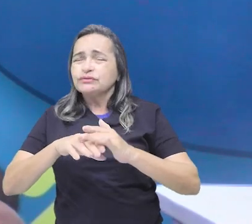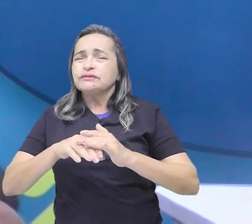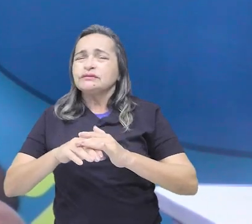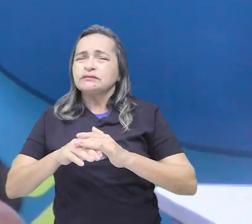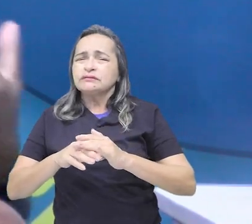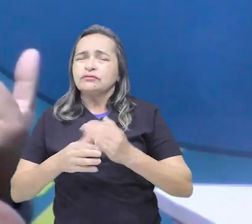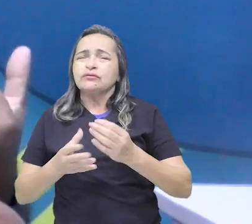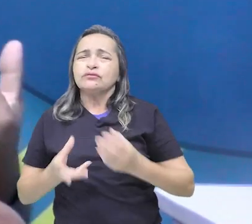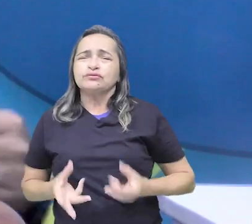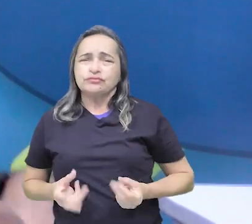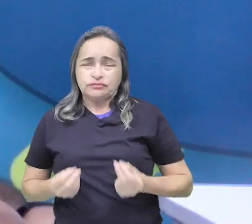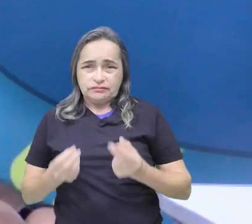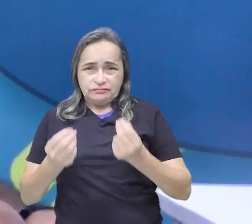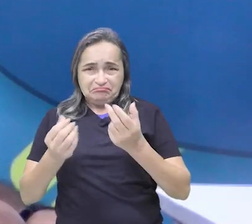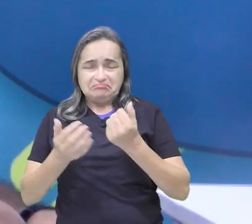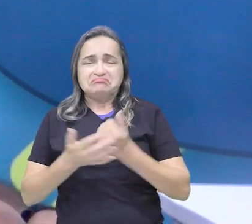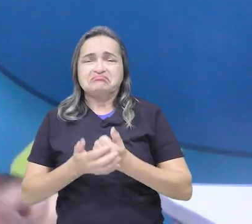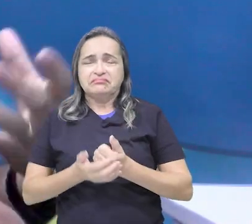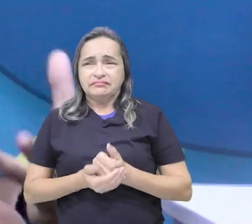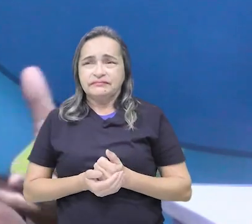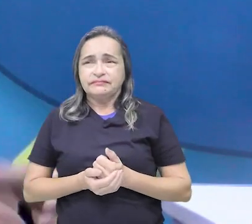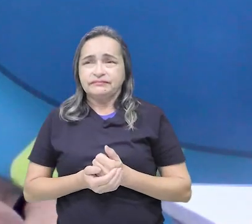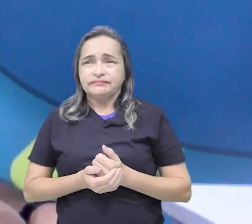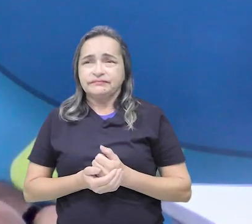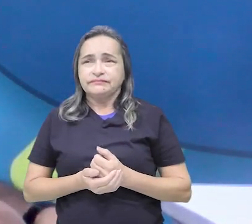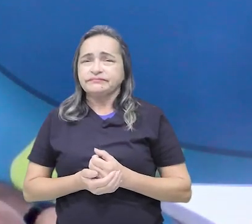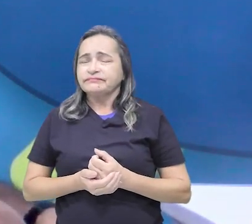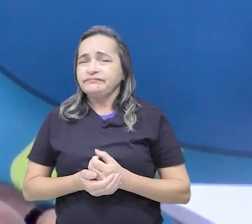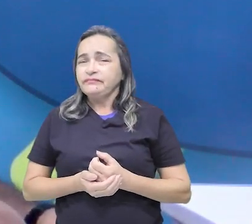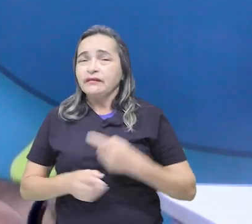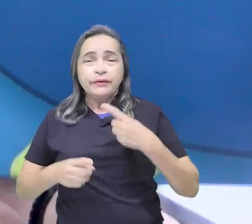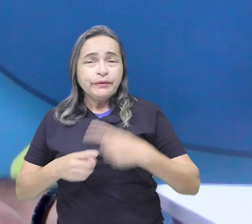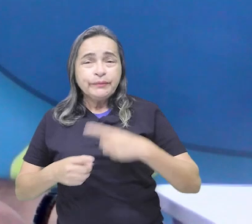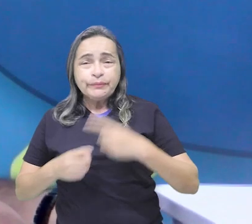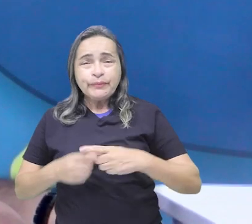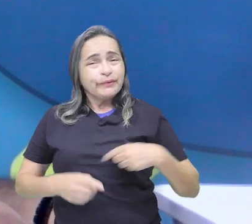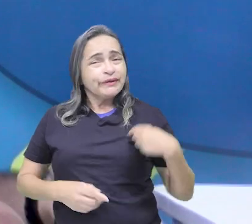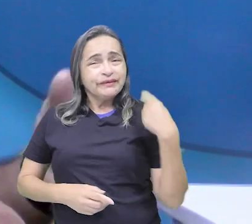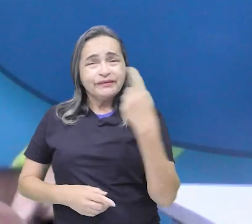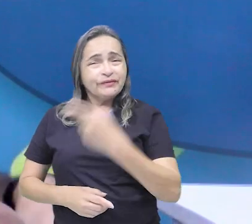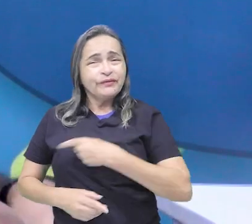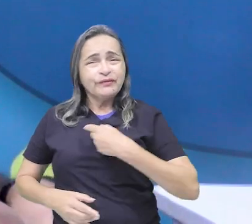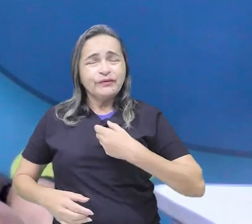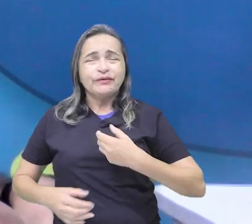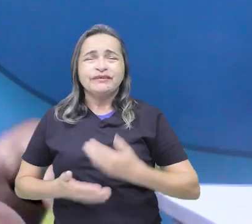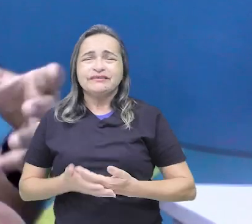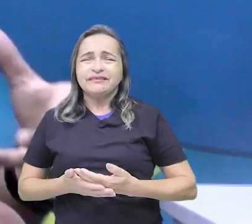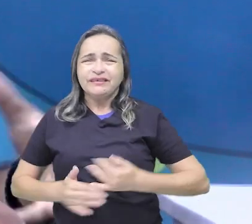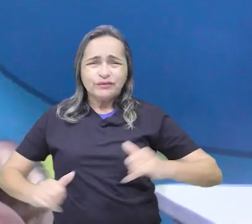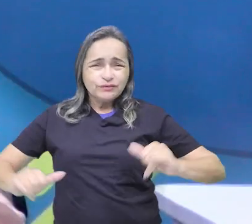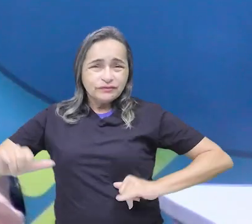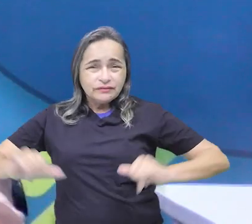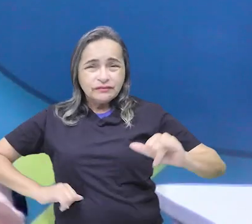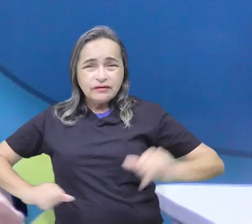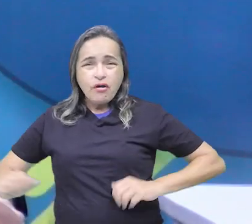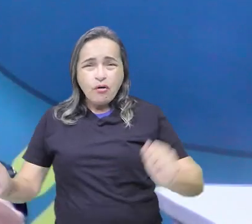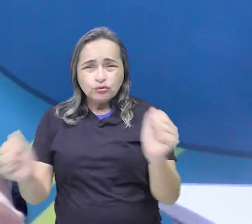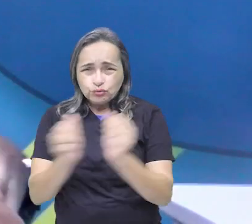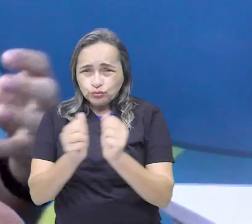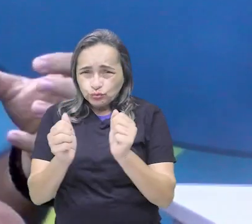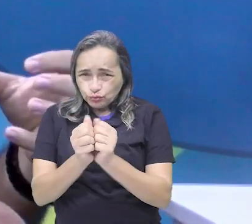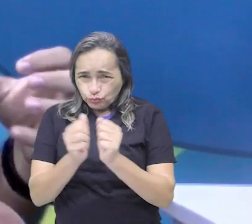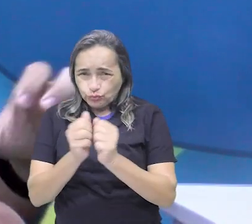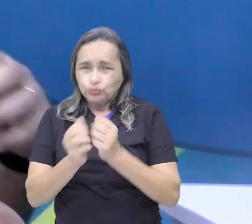para isso também tem um custo. E a gente sofre junto com o paciente. Mas quando é realizado de maneira